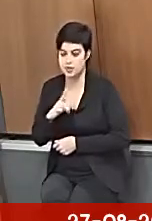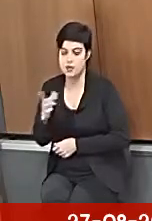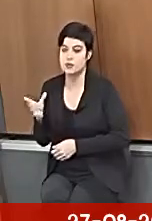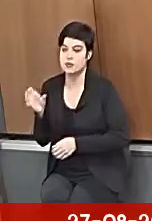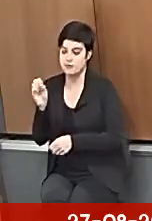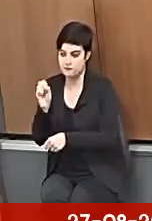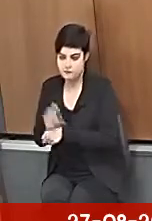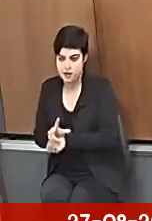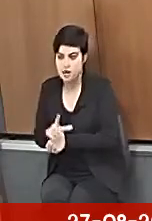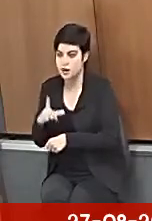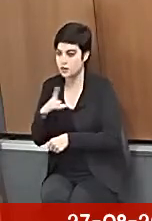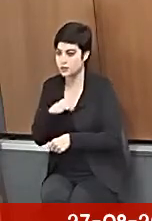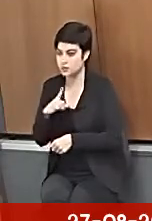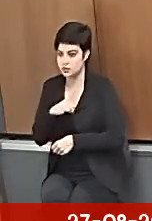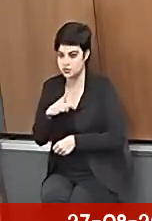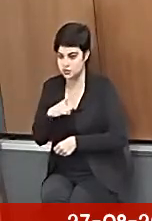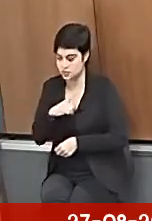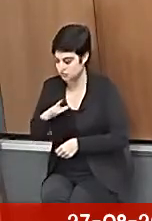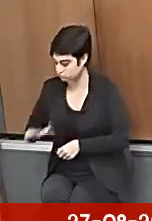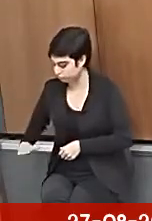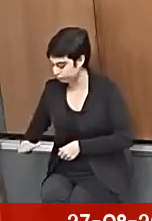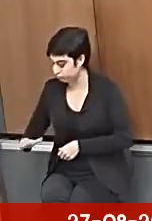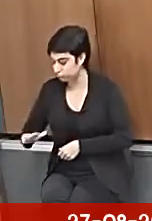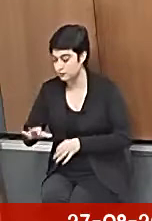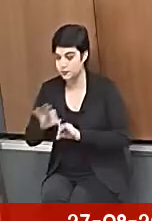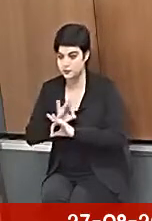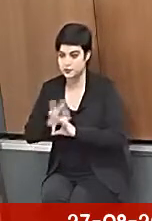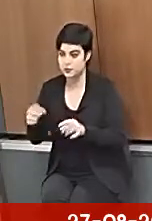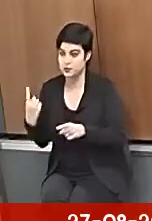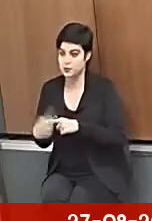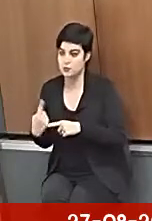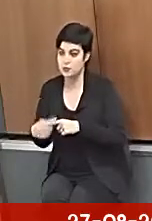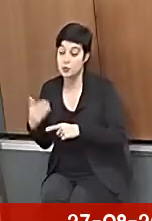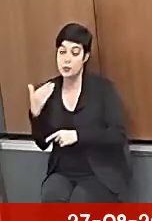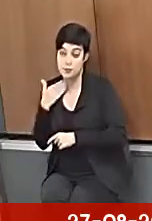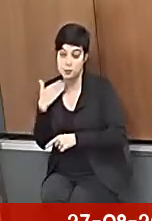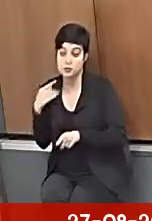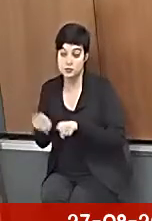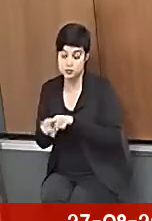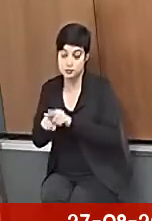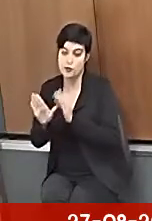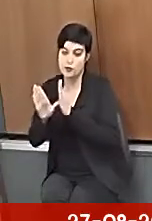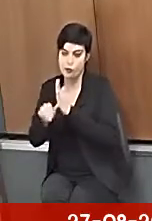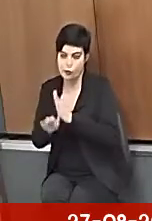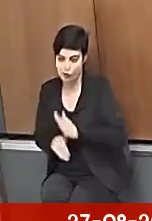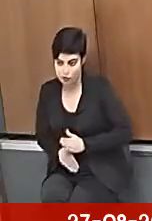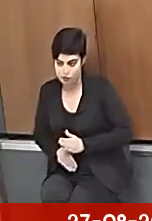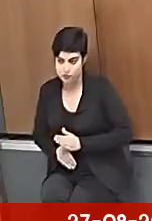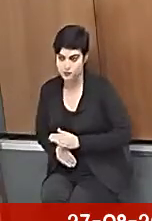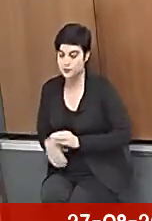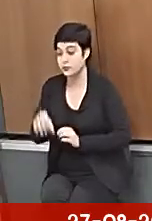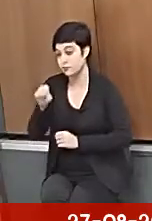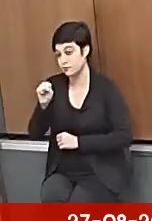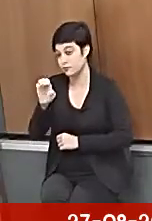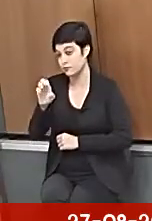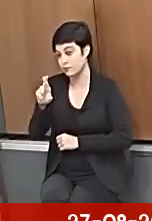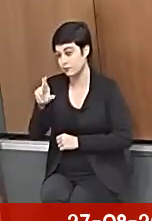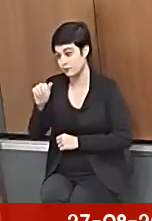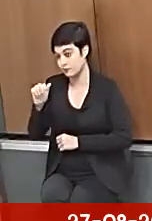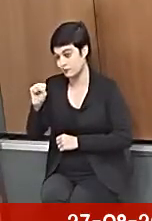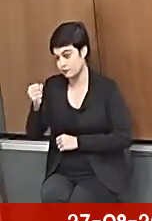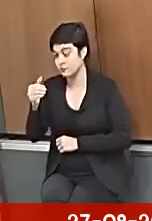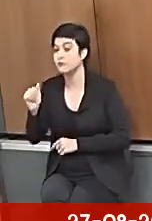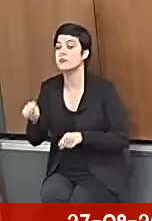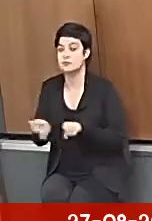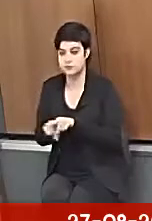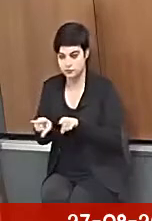porta o sangue ou rampas org uk porque o banco de roupa outra coisa serasa vai estar lá o acesso concluiu será